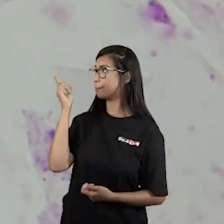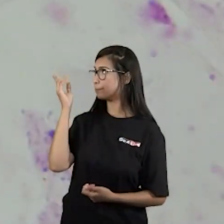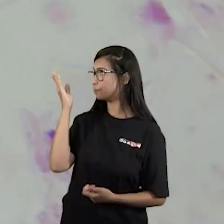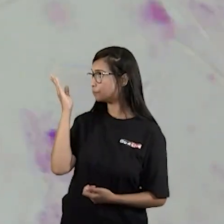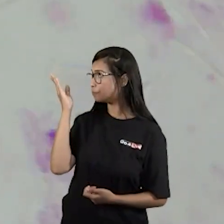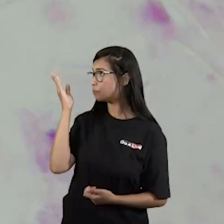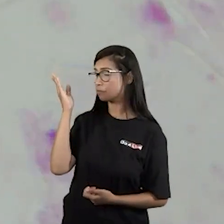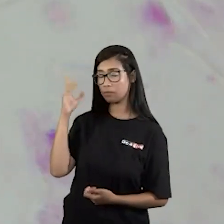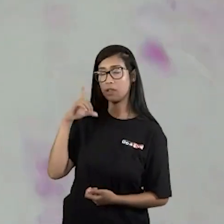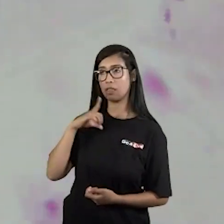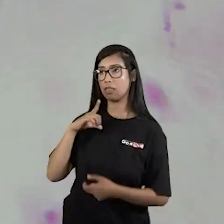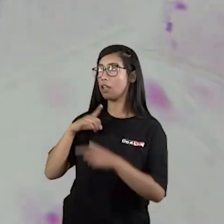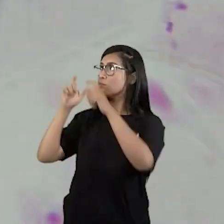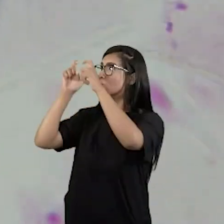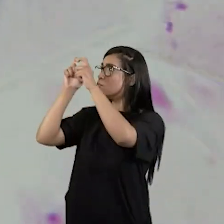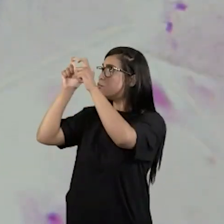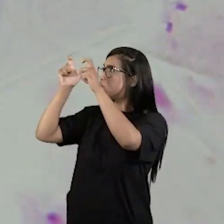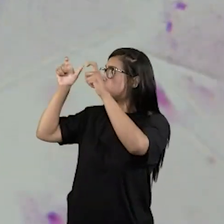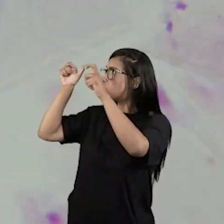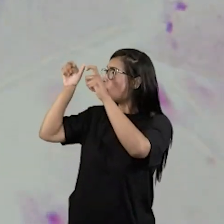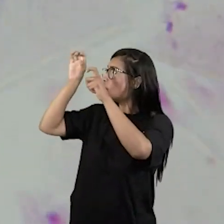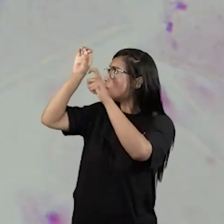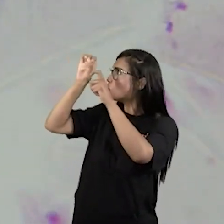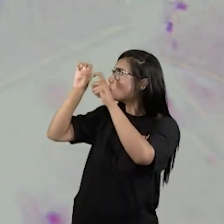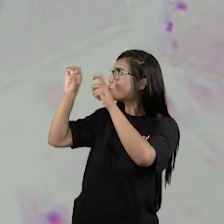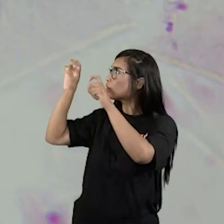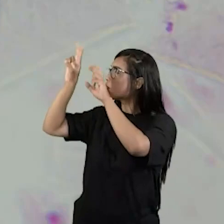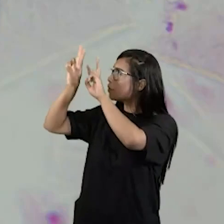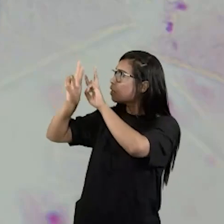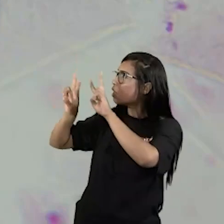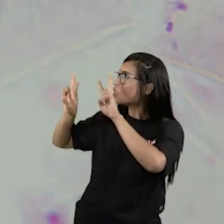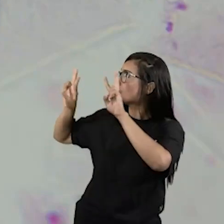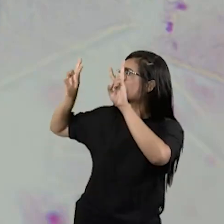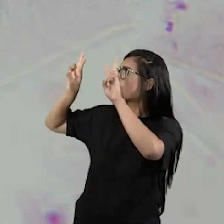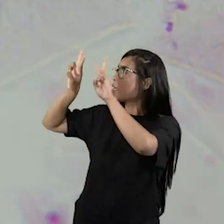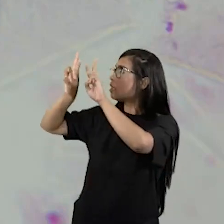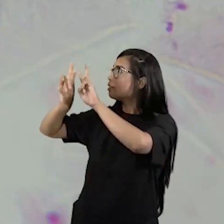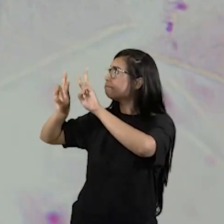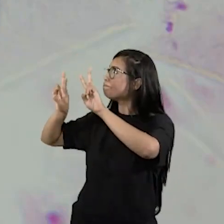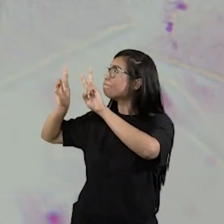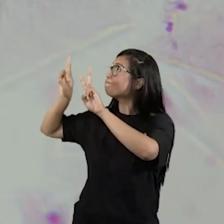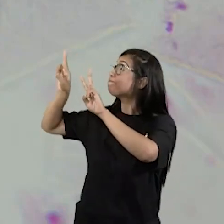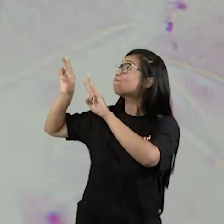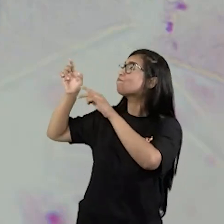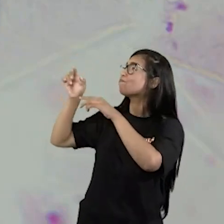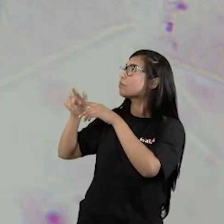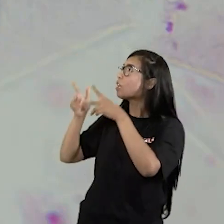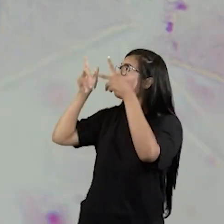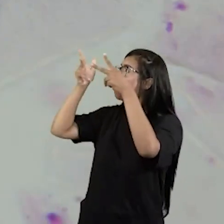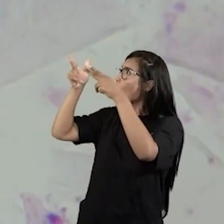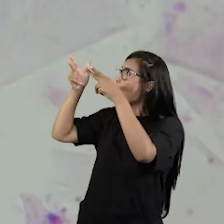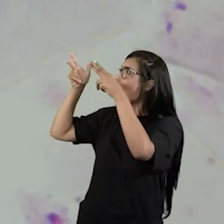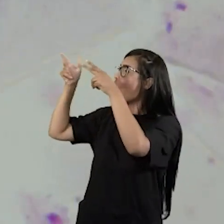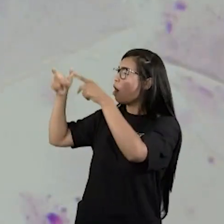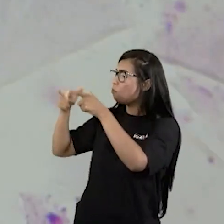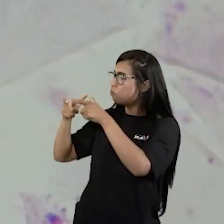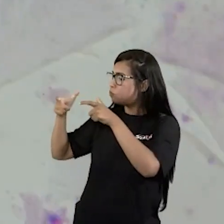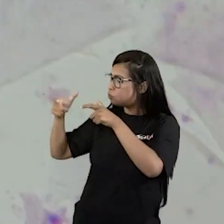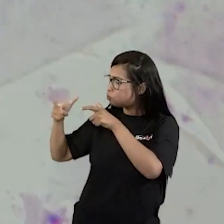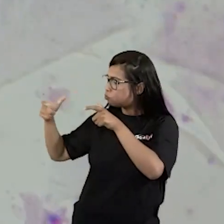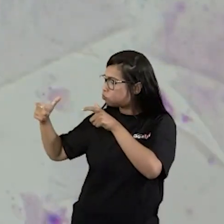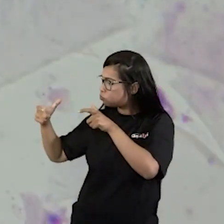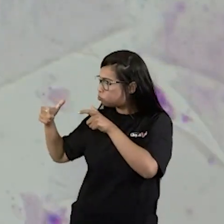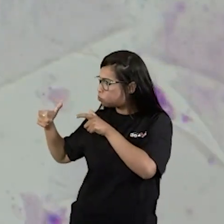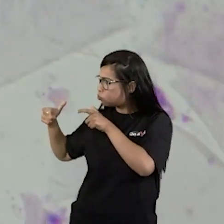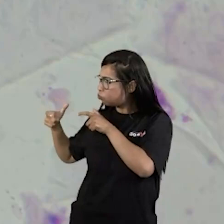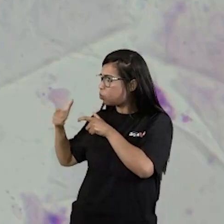fica mais fácil da gente conseguir visualizar as estruturas. Vejam que eles são regulares, estão agrupados e mais ou menos da mesma